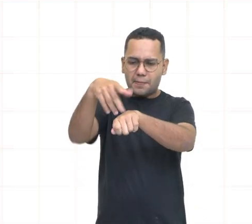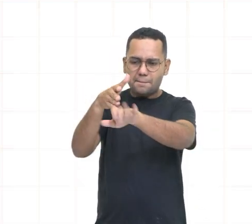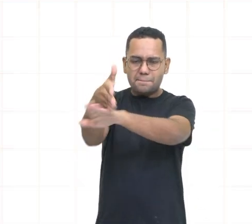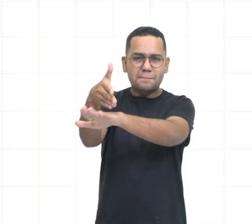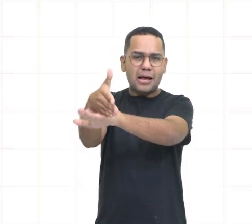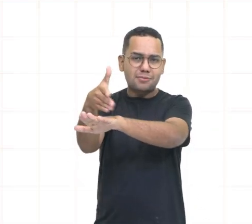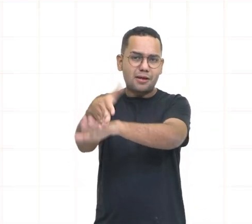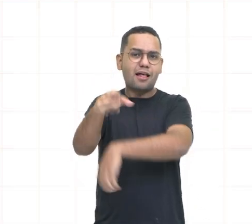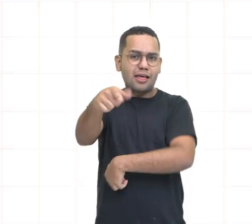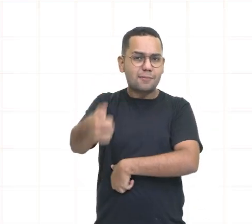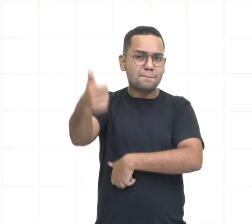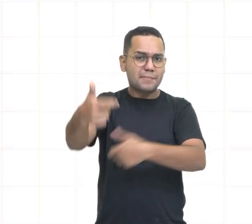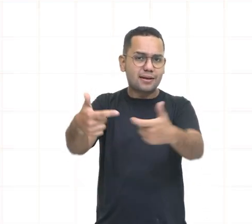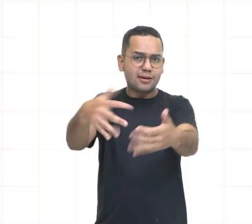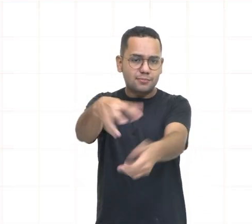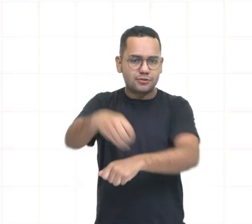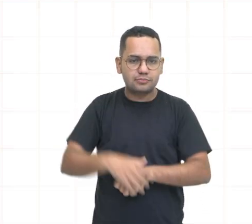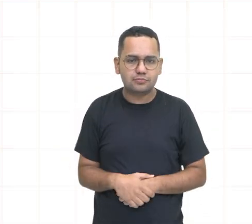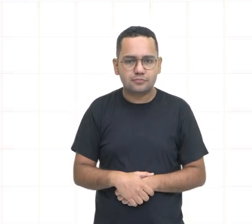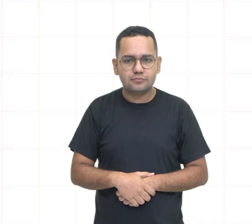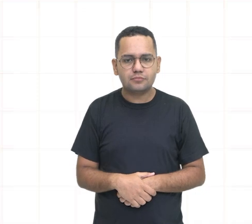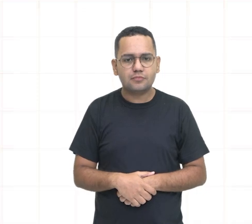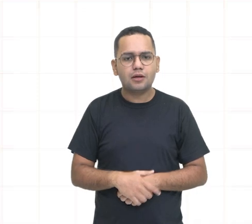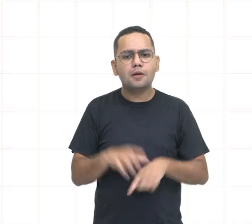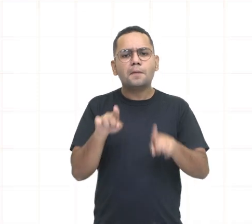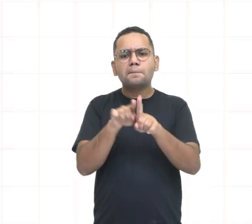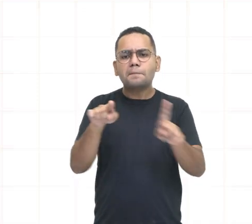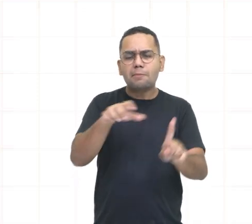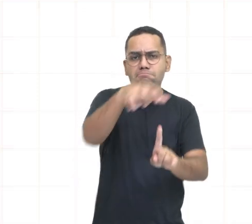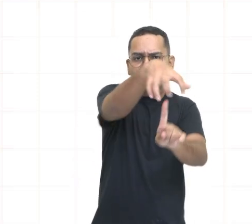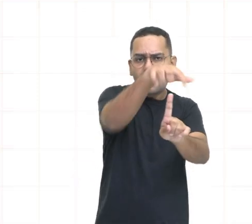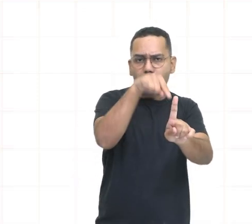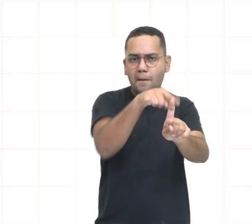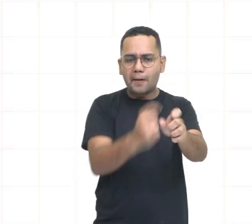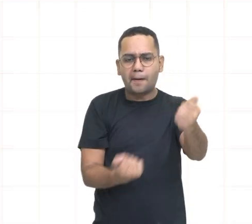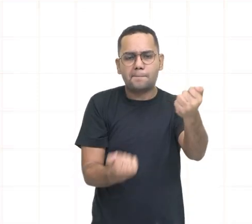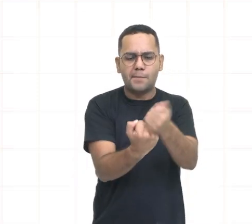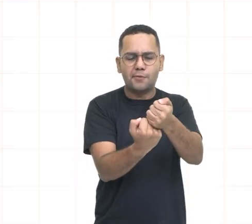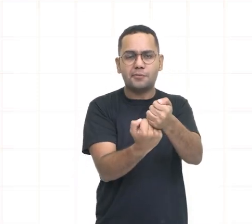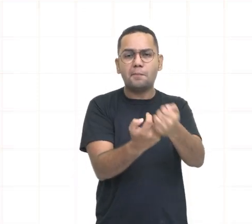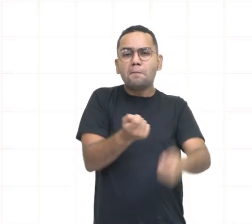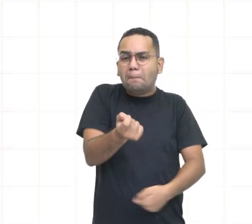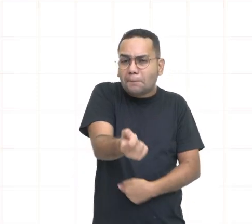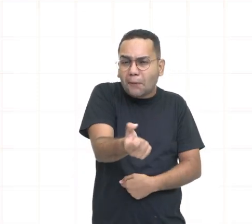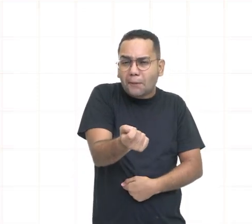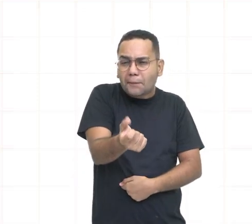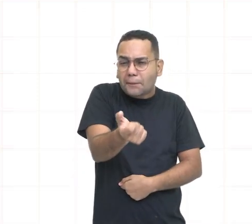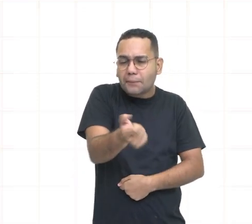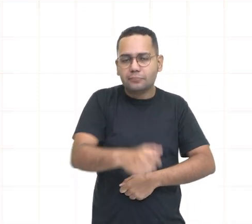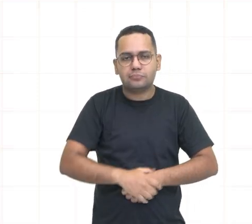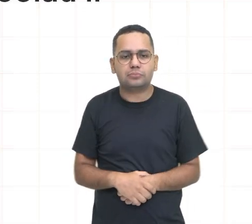Mundial. O apoio ao imperador Nicolau II era extremamente baixo. Vamos adiante.